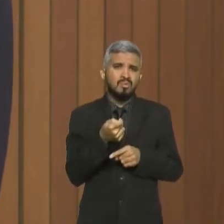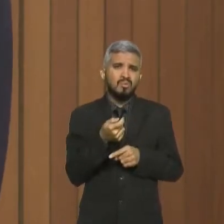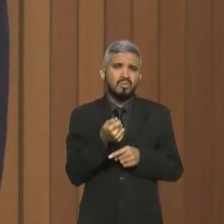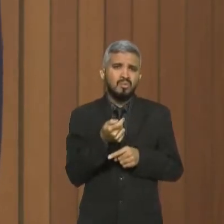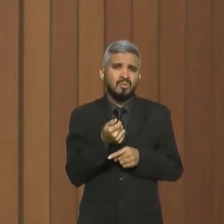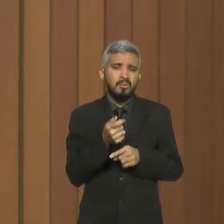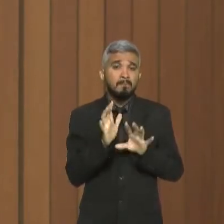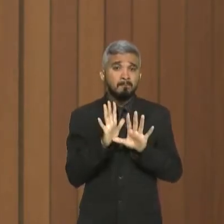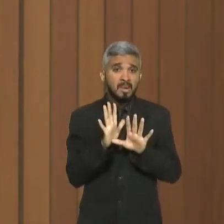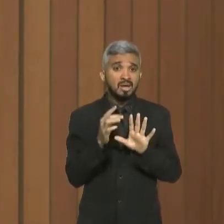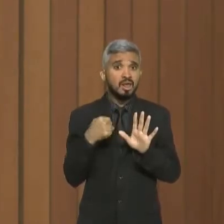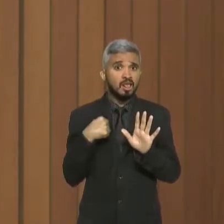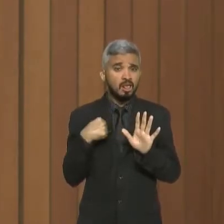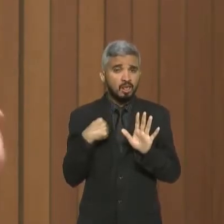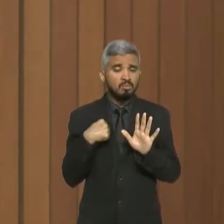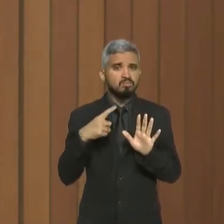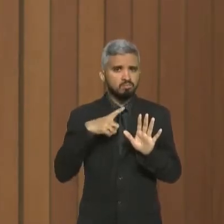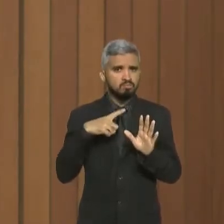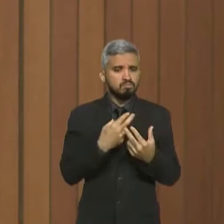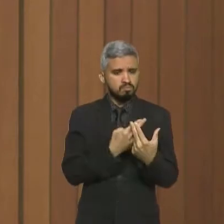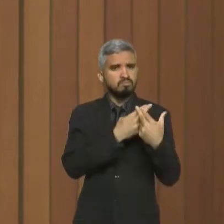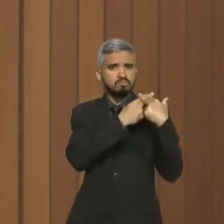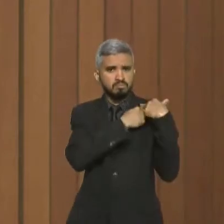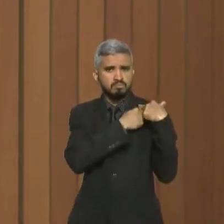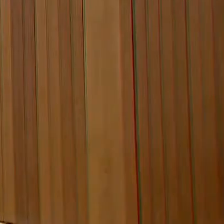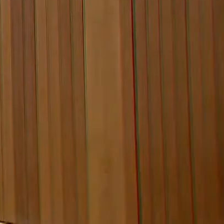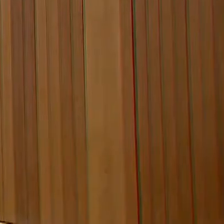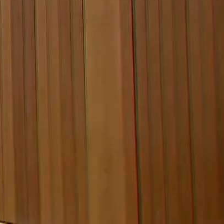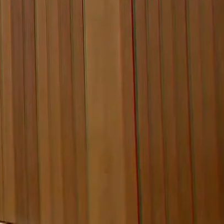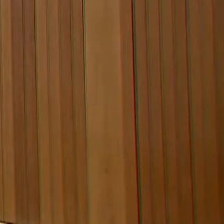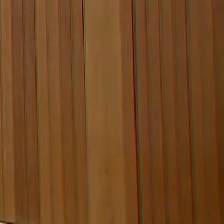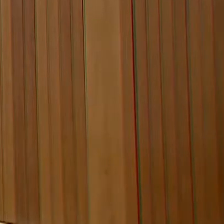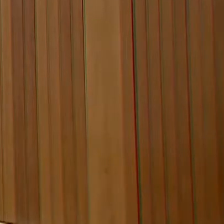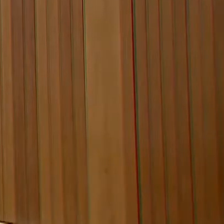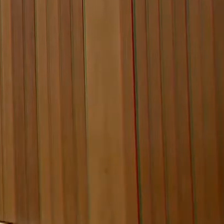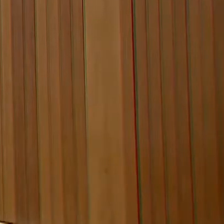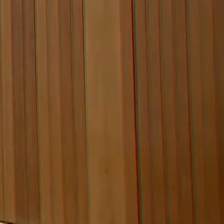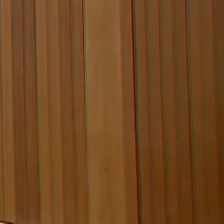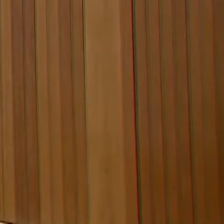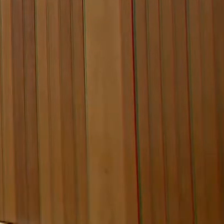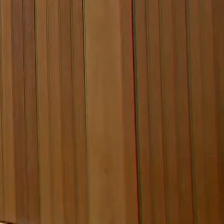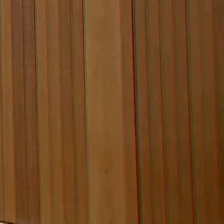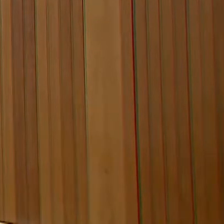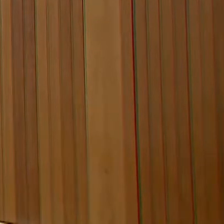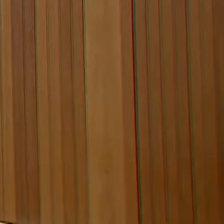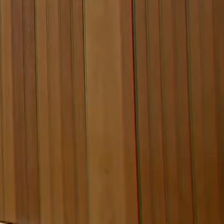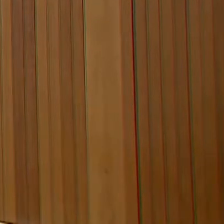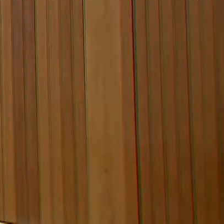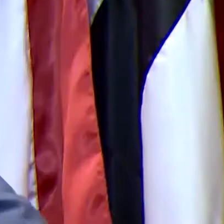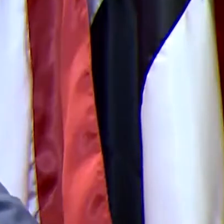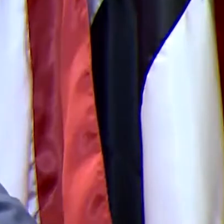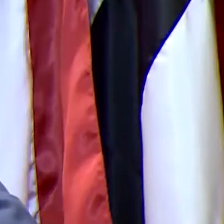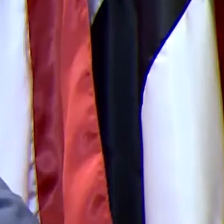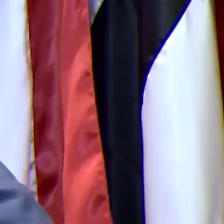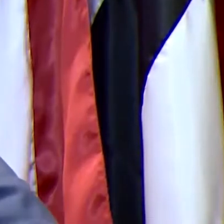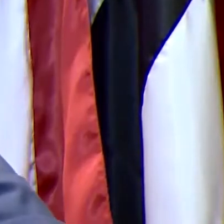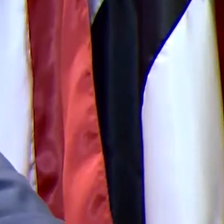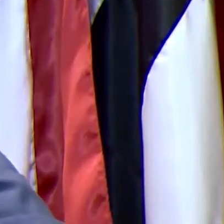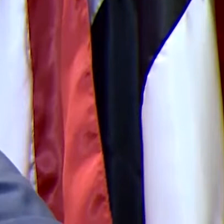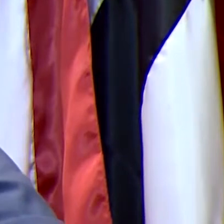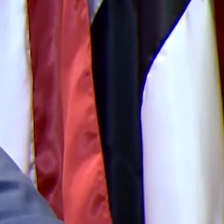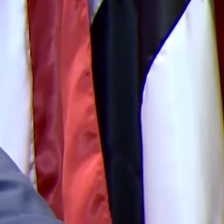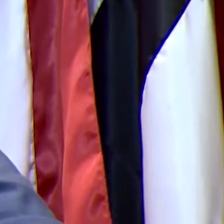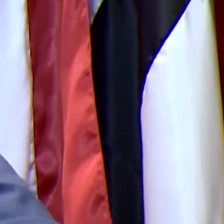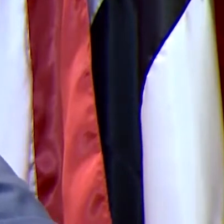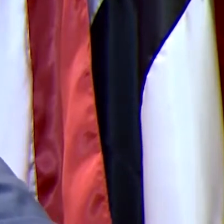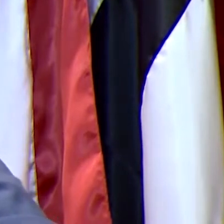haja patrimonialismo por parte do senhor Flávio Dino. Também da bancada de oposição ao governo na casa, o deputado Wellington